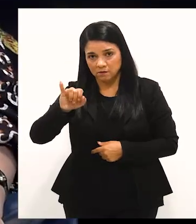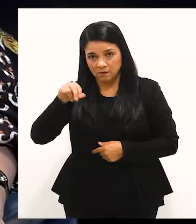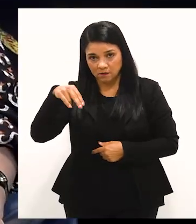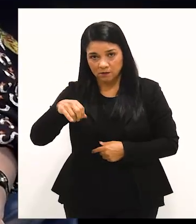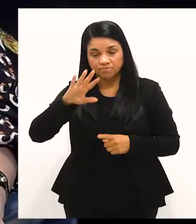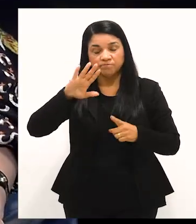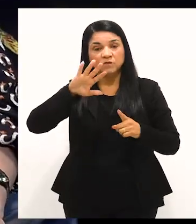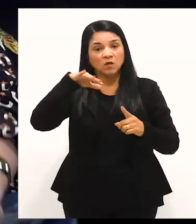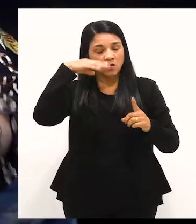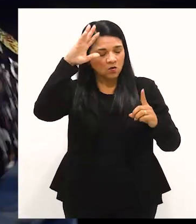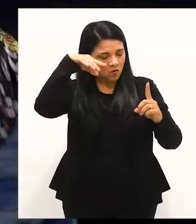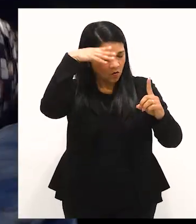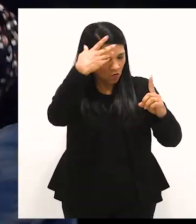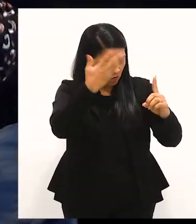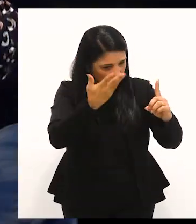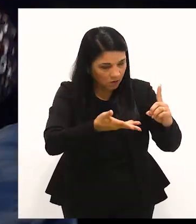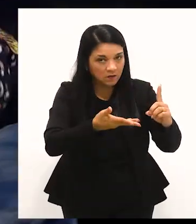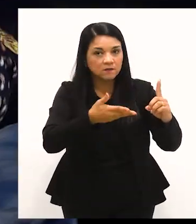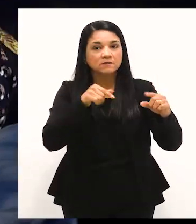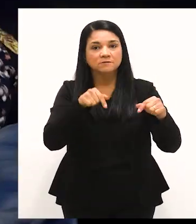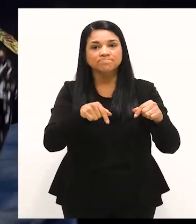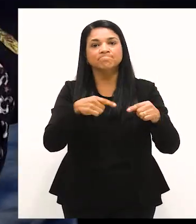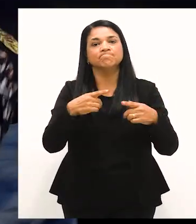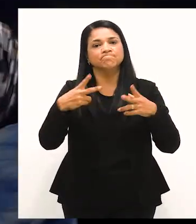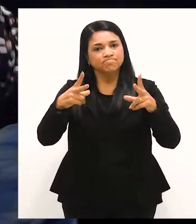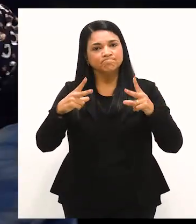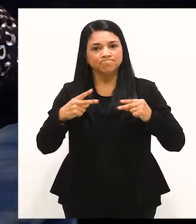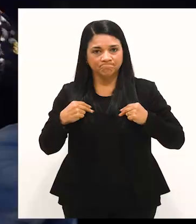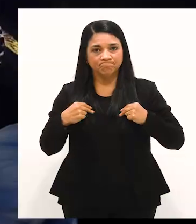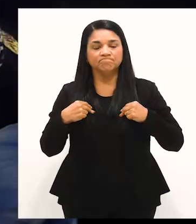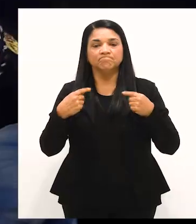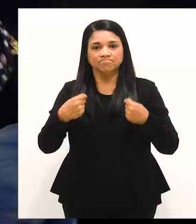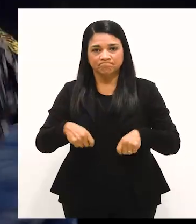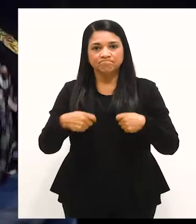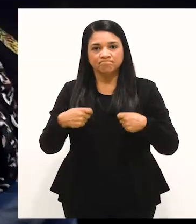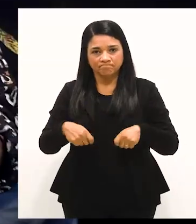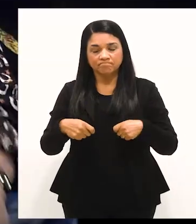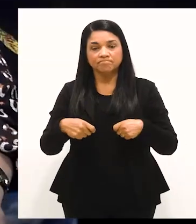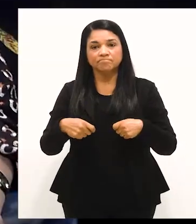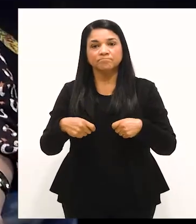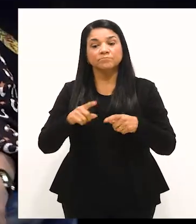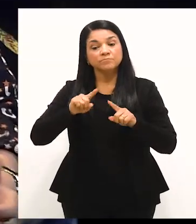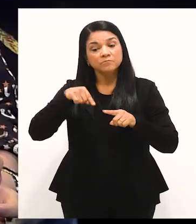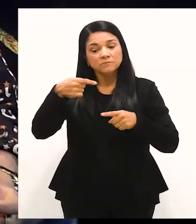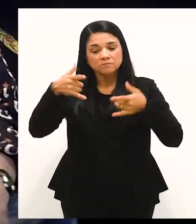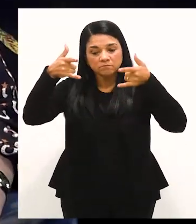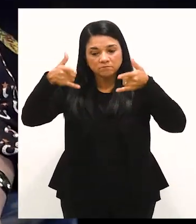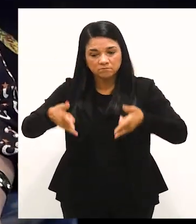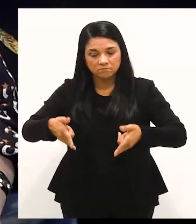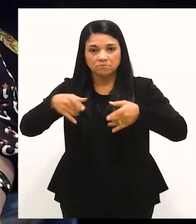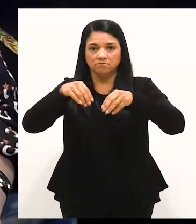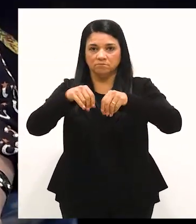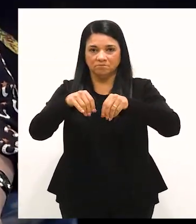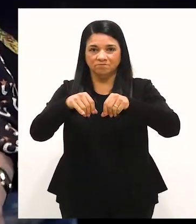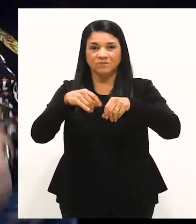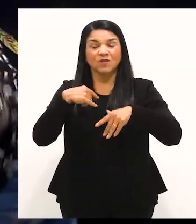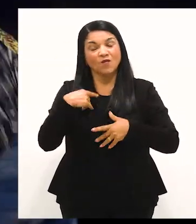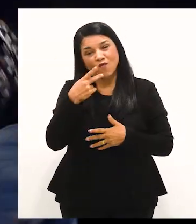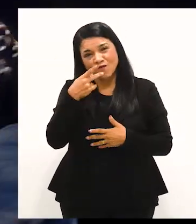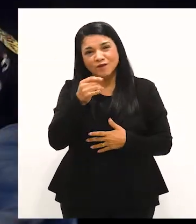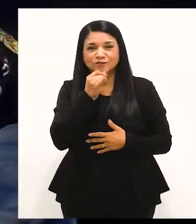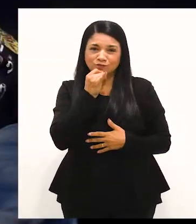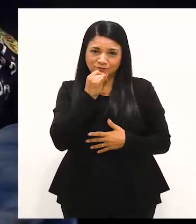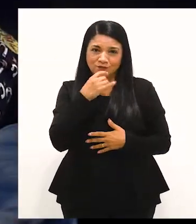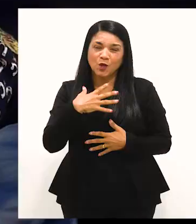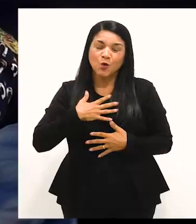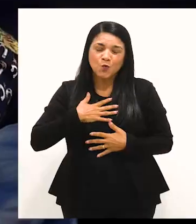todas as honrarias que ele realmente merecia e depois é que ele foi sepultado. Eu